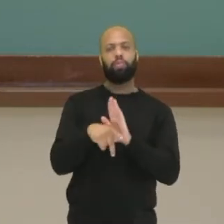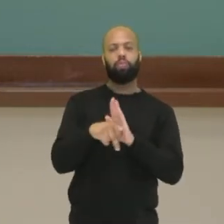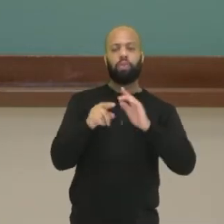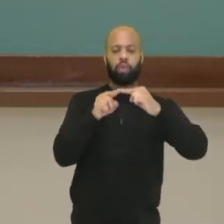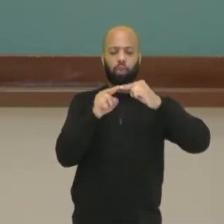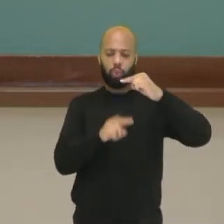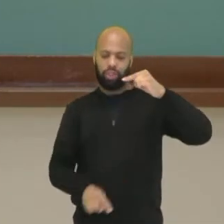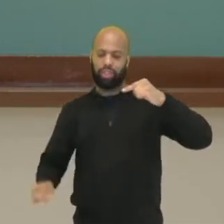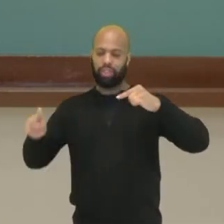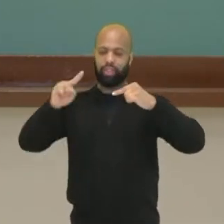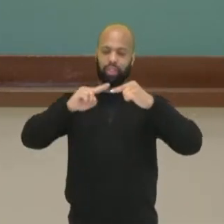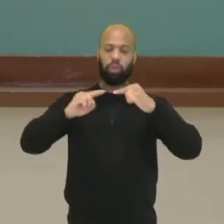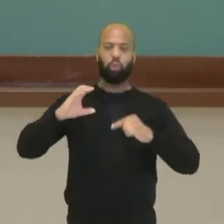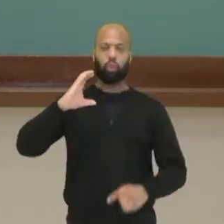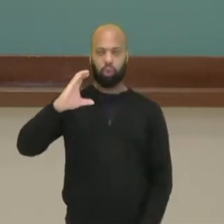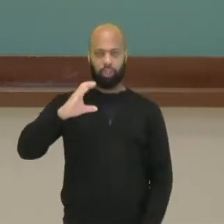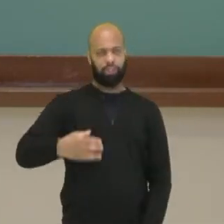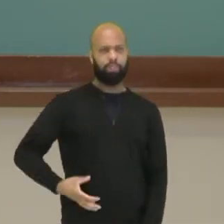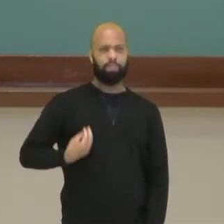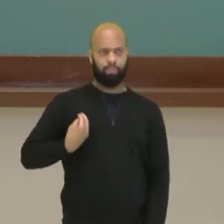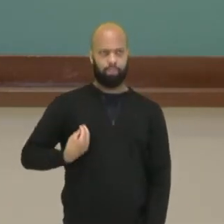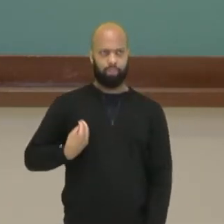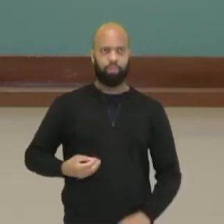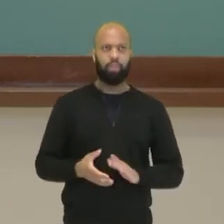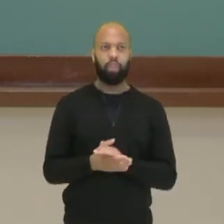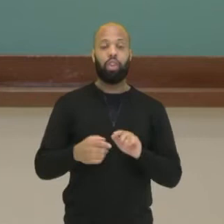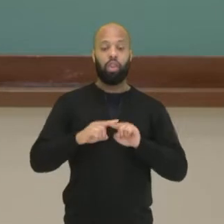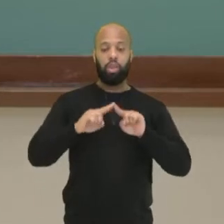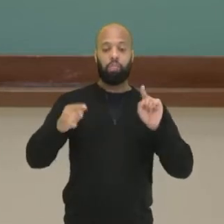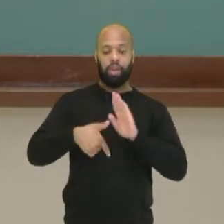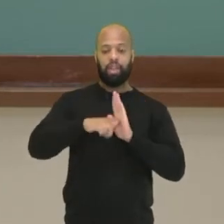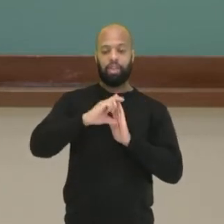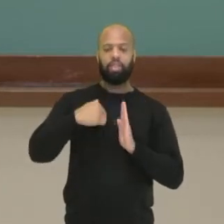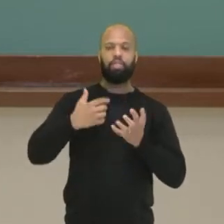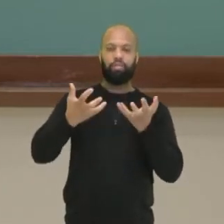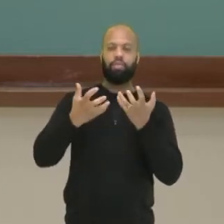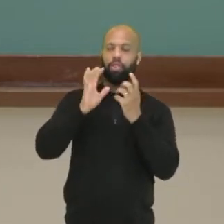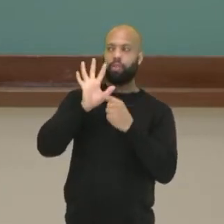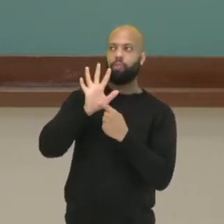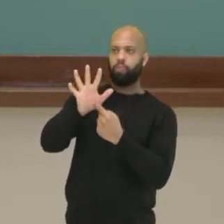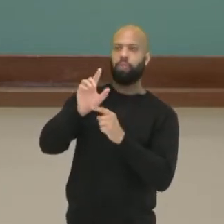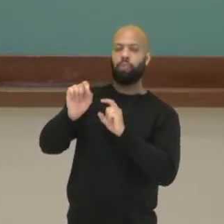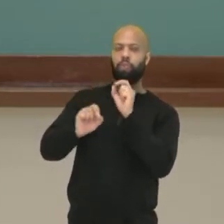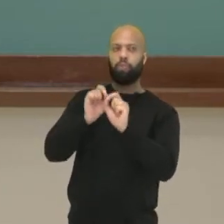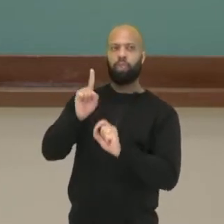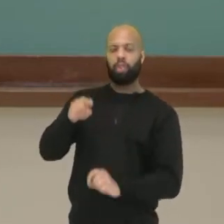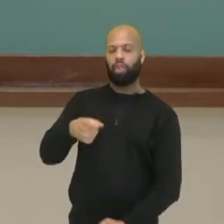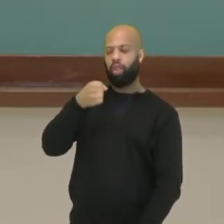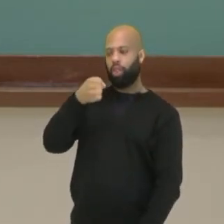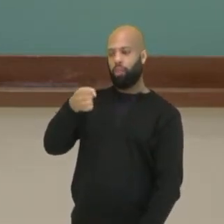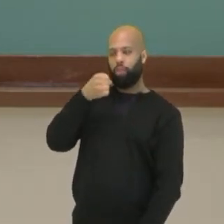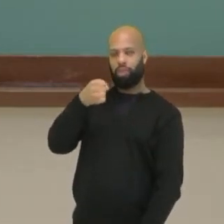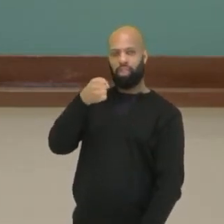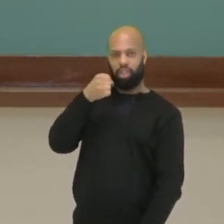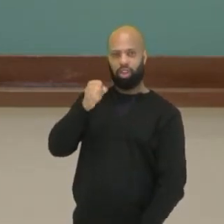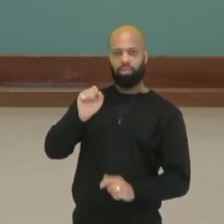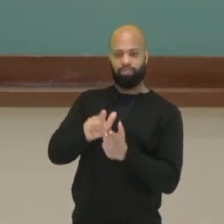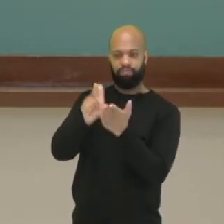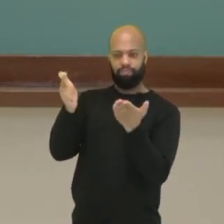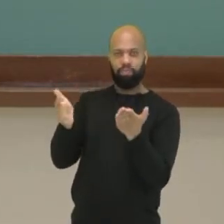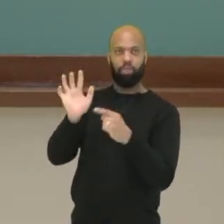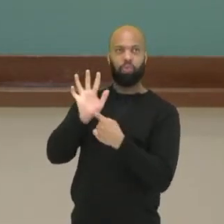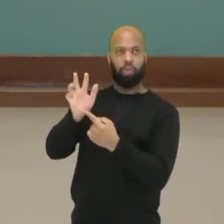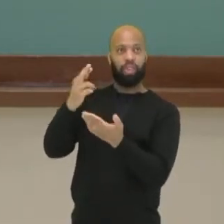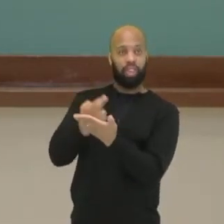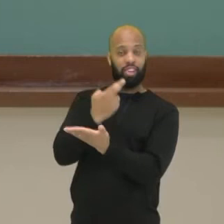nossas vidas e tudo mais. Antes, aquela reportagem básica, né? Trouxe ele da revista Exame para vocês, dar